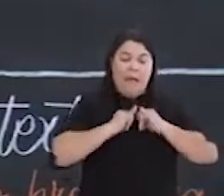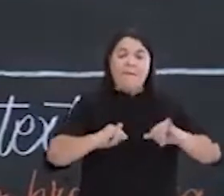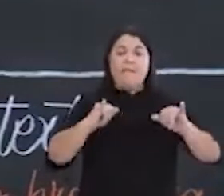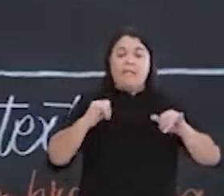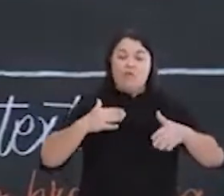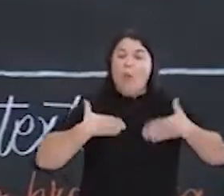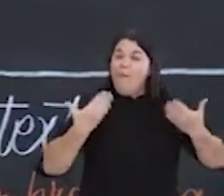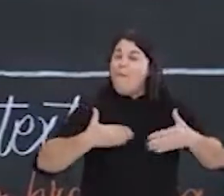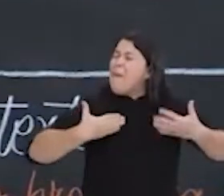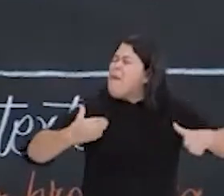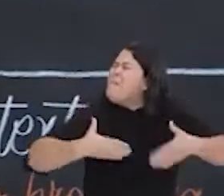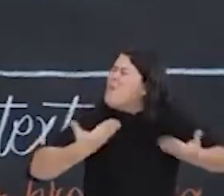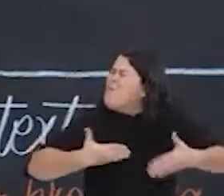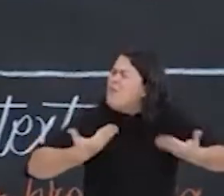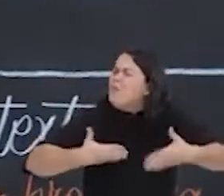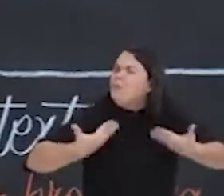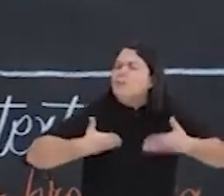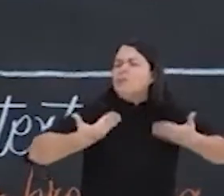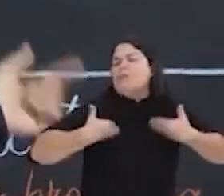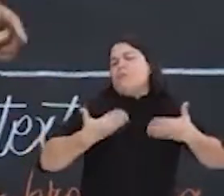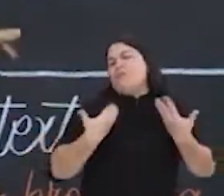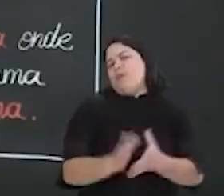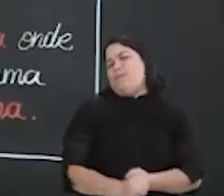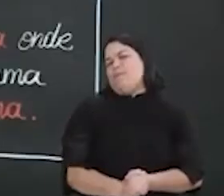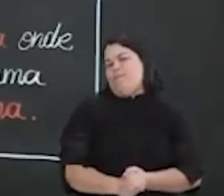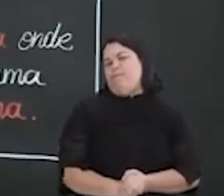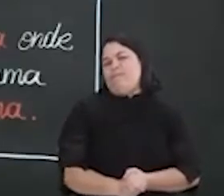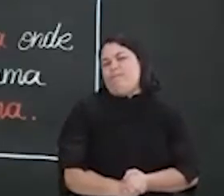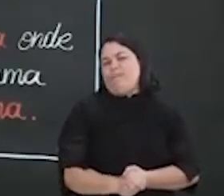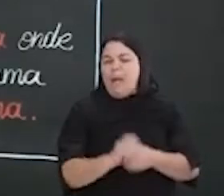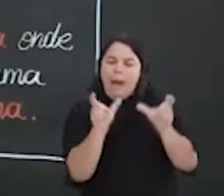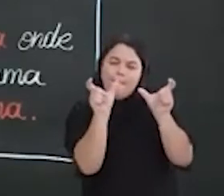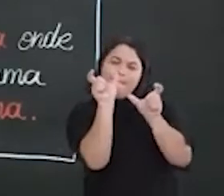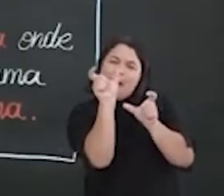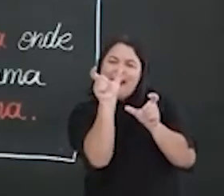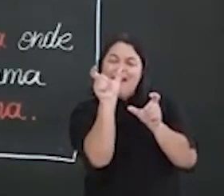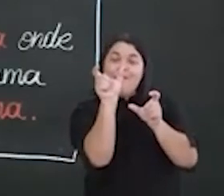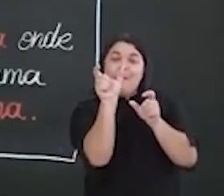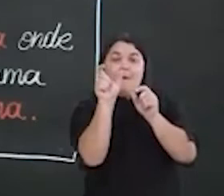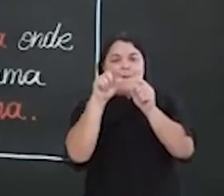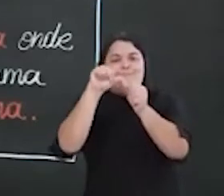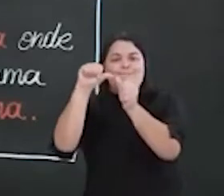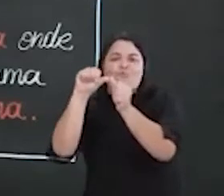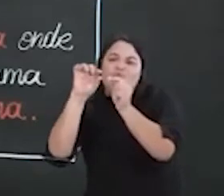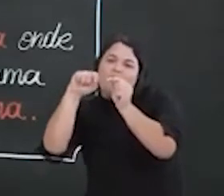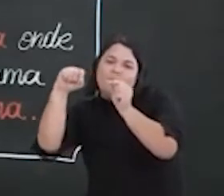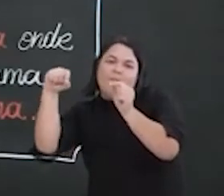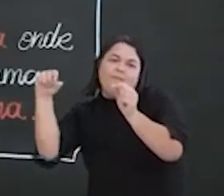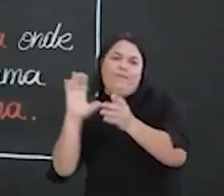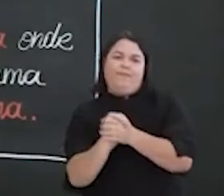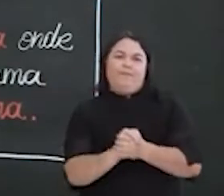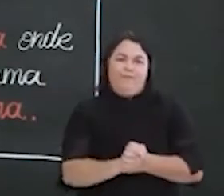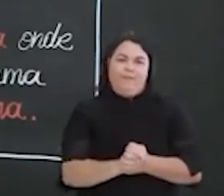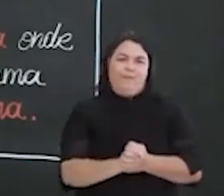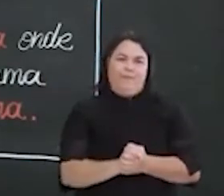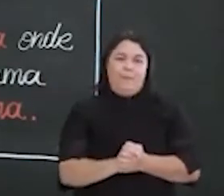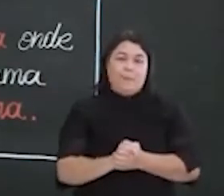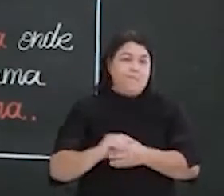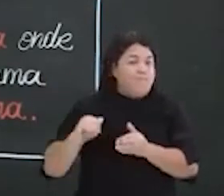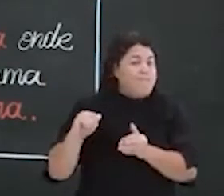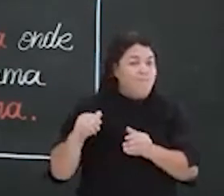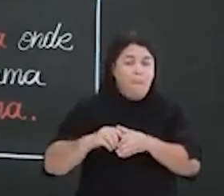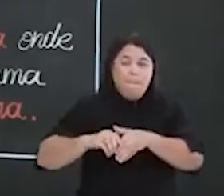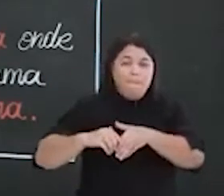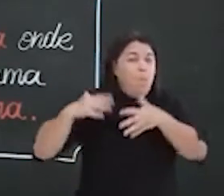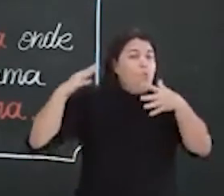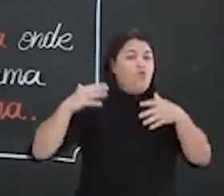A gente está se expressando, a gente está comunicando algo. Então, se eu digo que eu estou felicíssimo, esse íssimo marca uma intensidade,